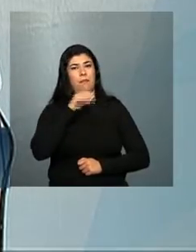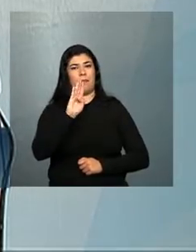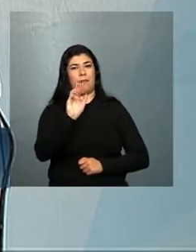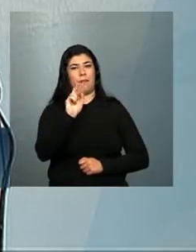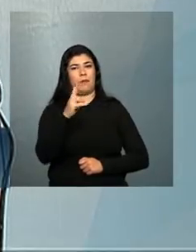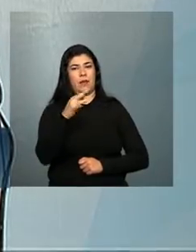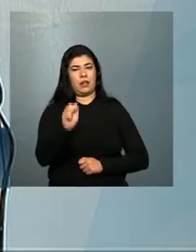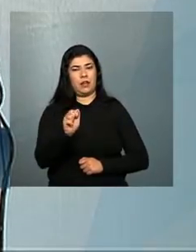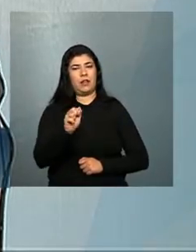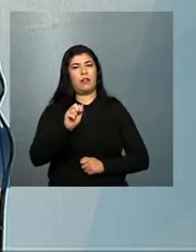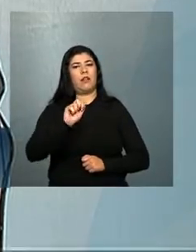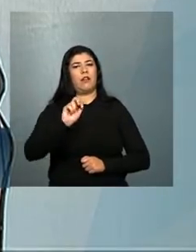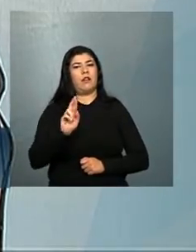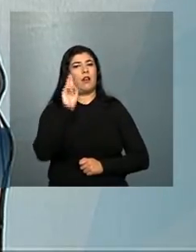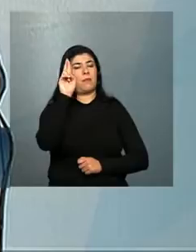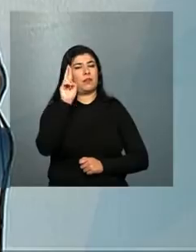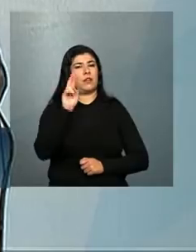ou 25ª